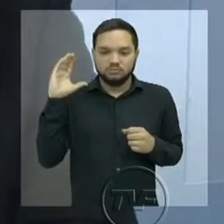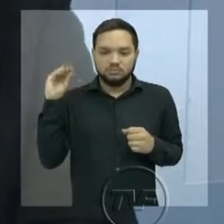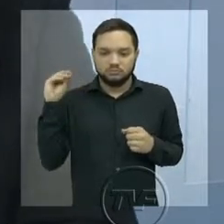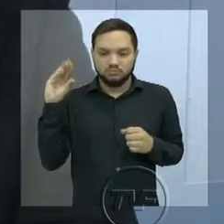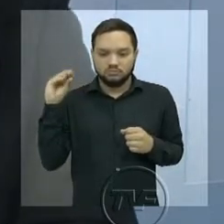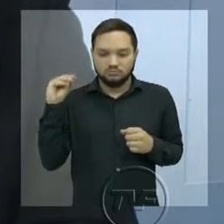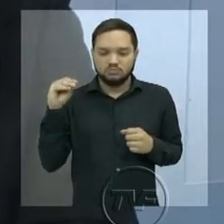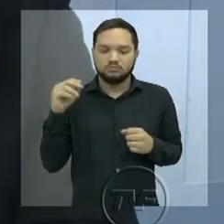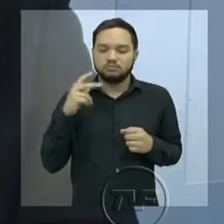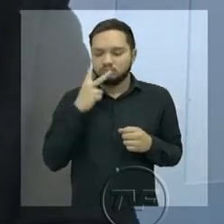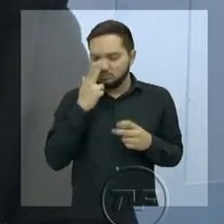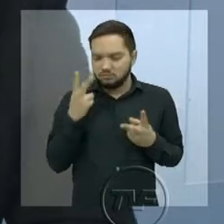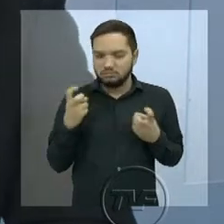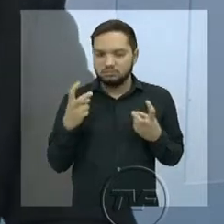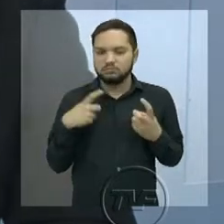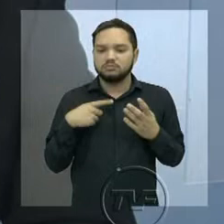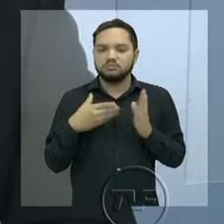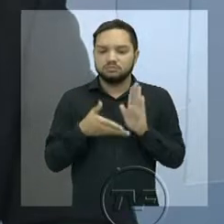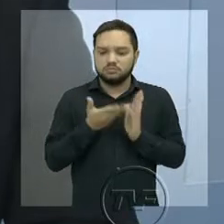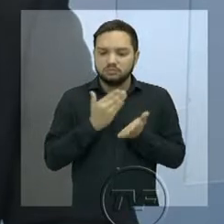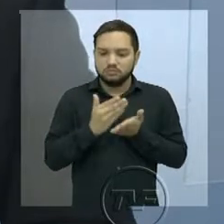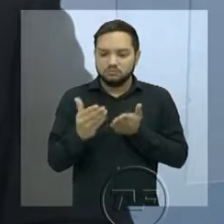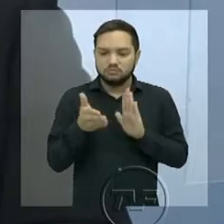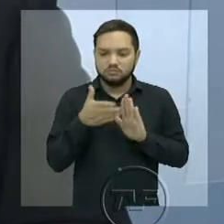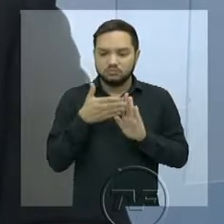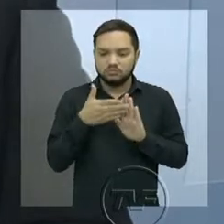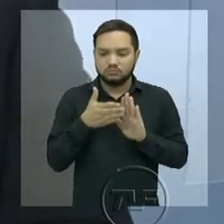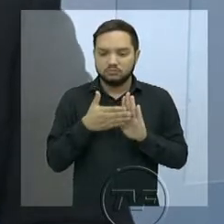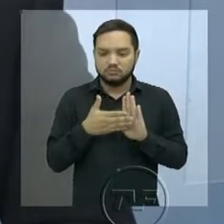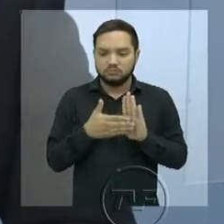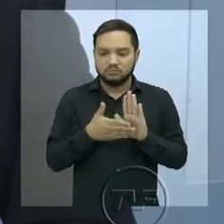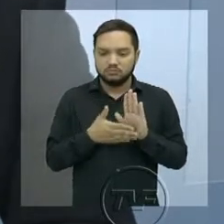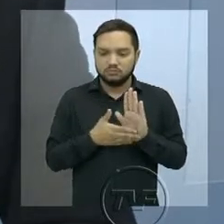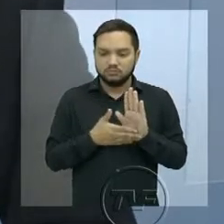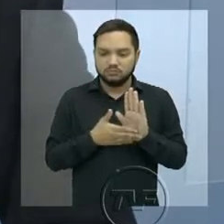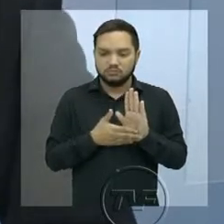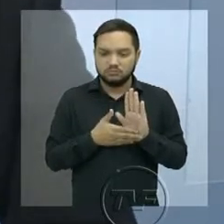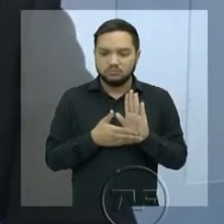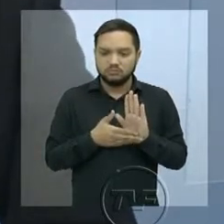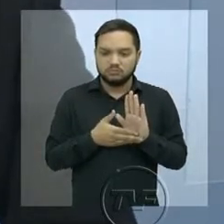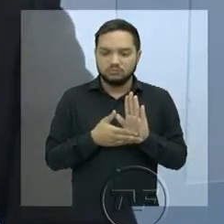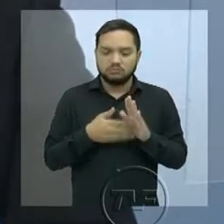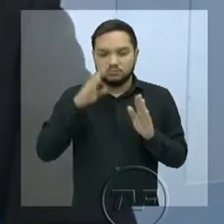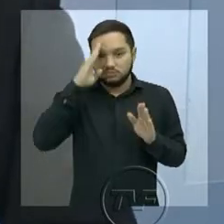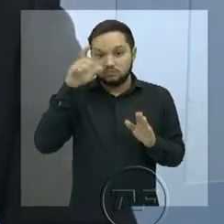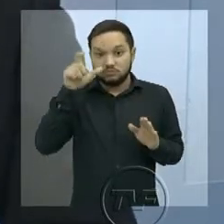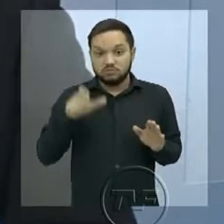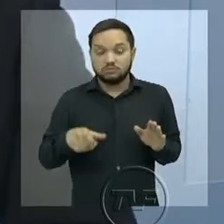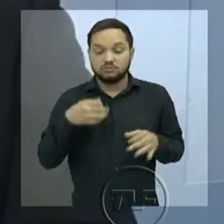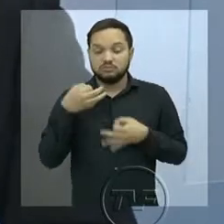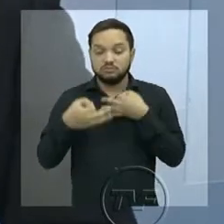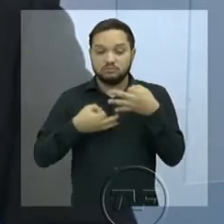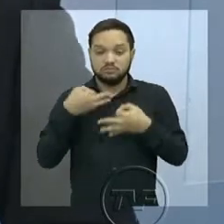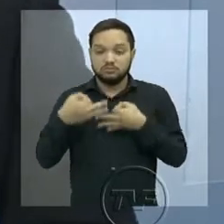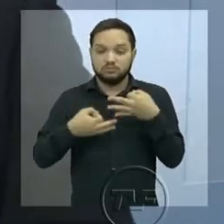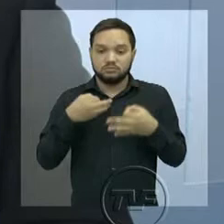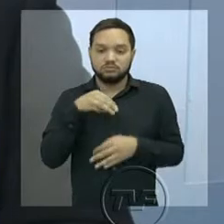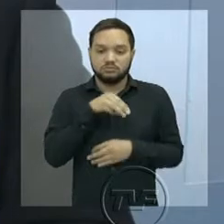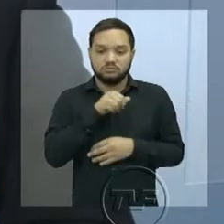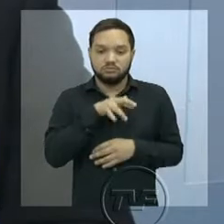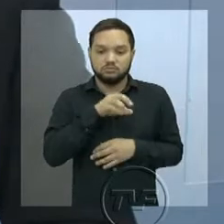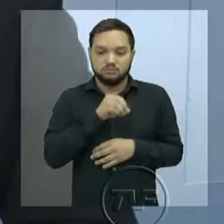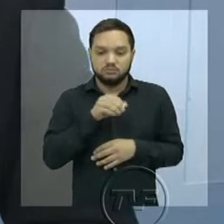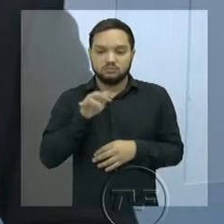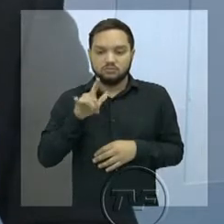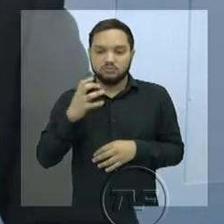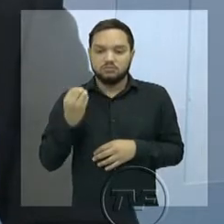começa a apresentar propostas, principalmente na figura do hoje secretário de Estado Mauro Filho, mas que